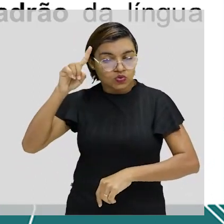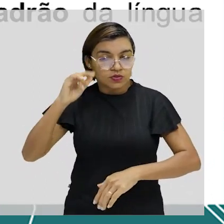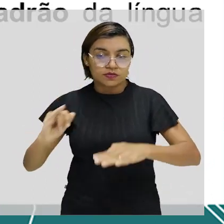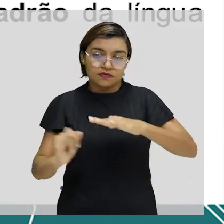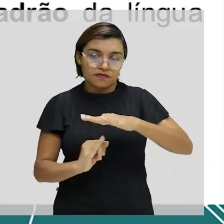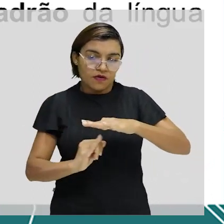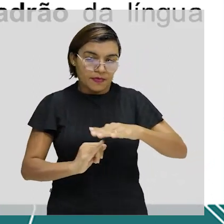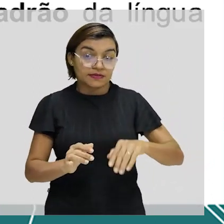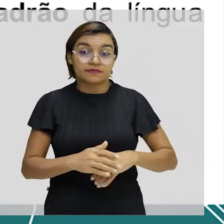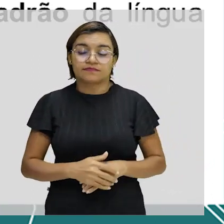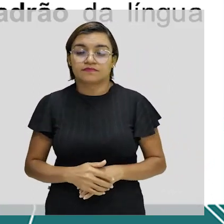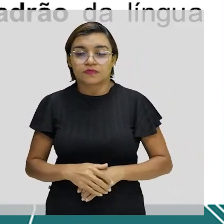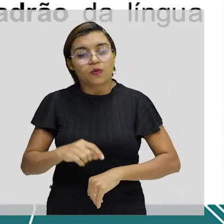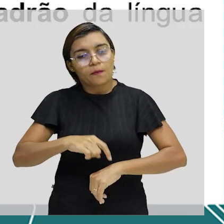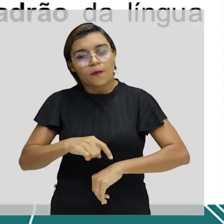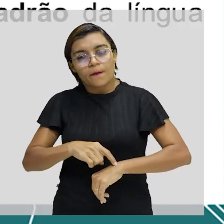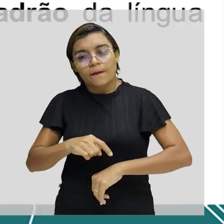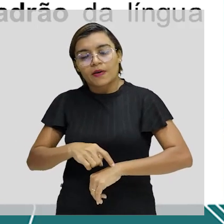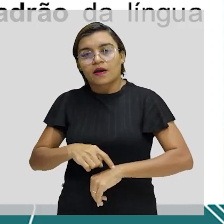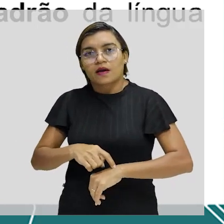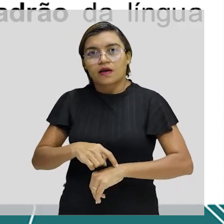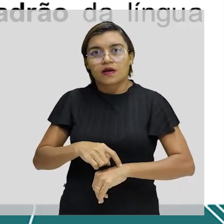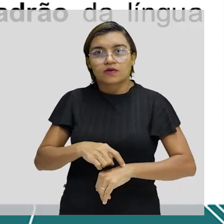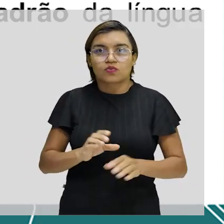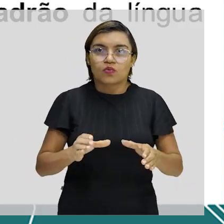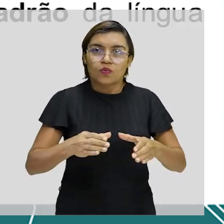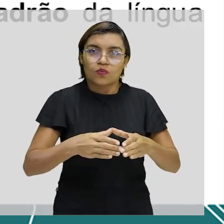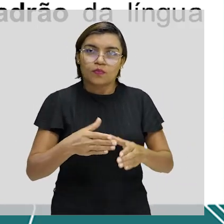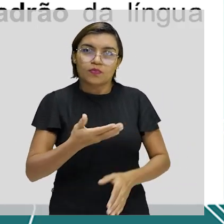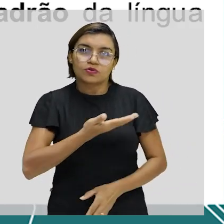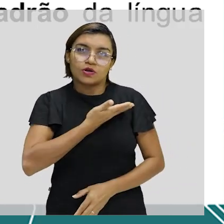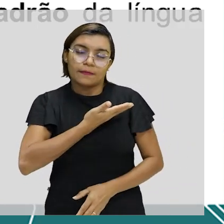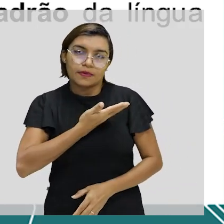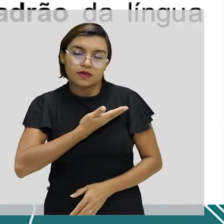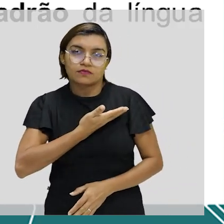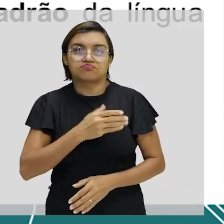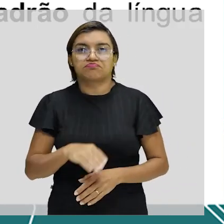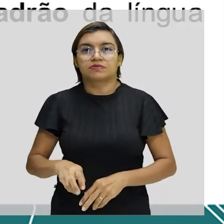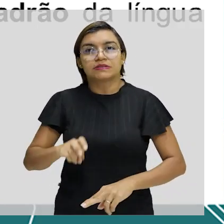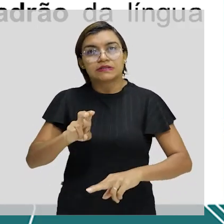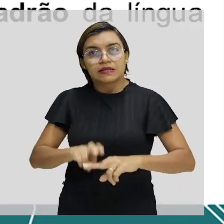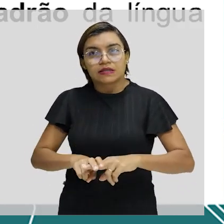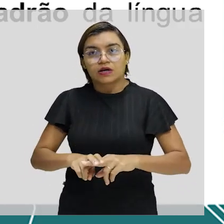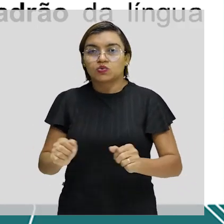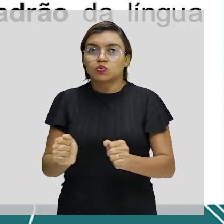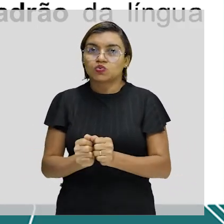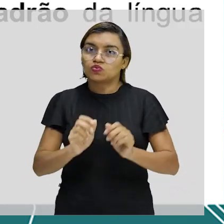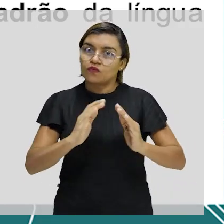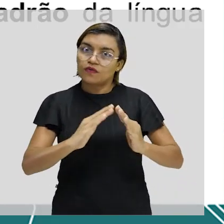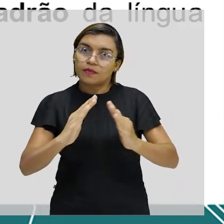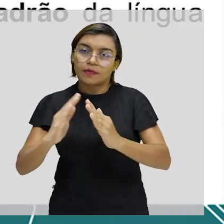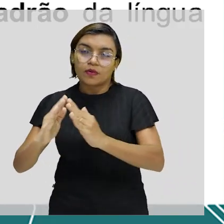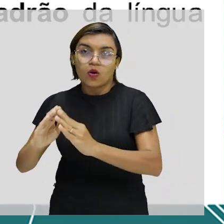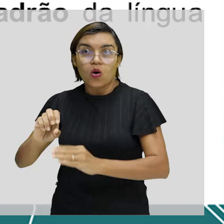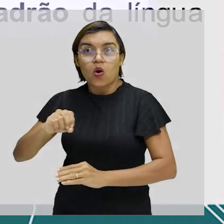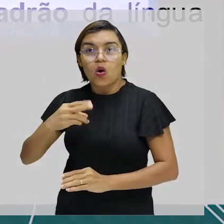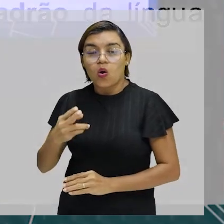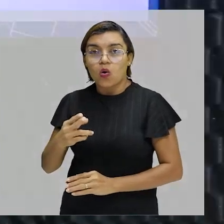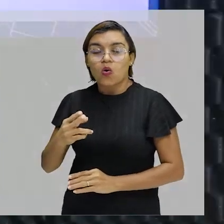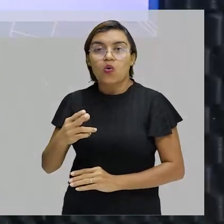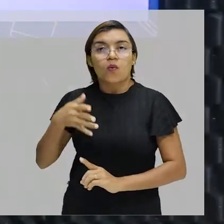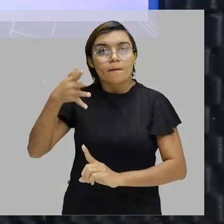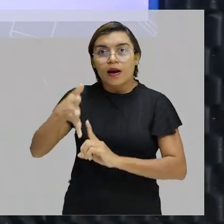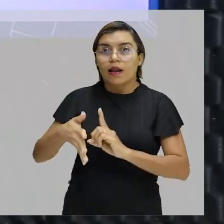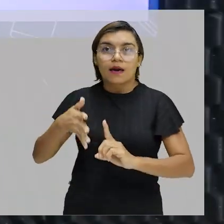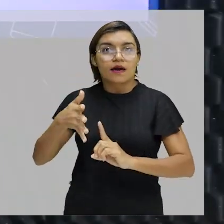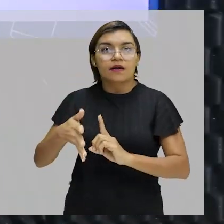informais. Quando você está numa roda de amigos, quando você está na vizinhança, quando você está em público, falando com o outro,